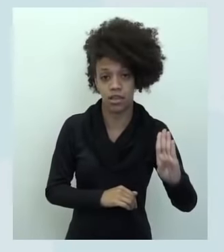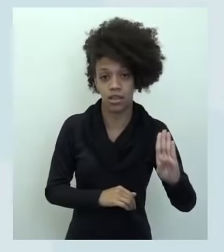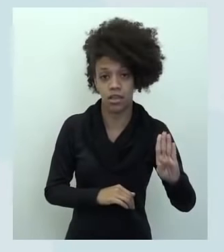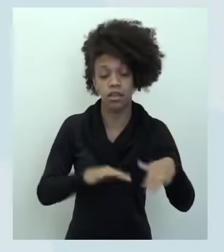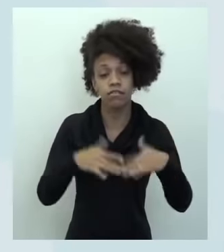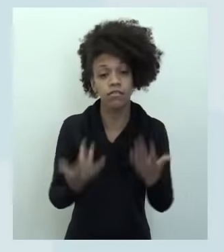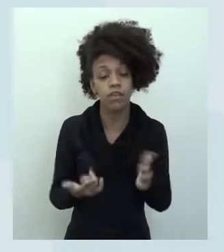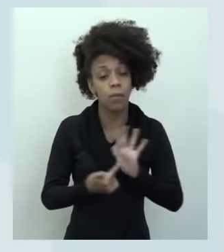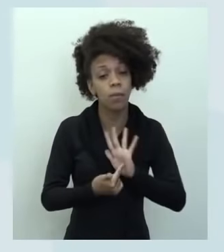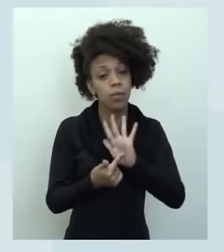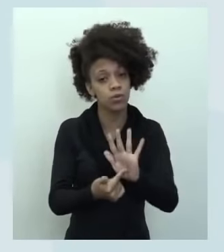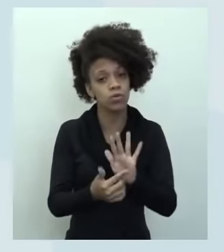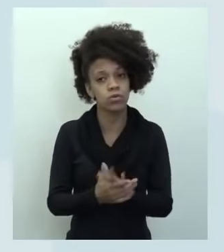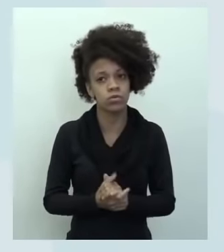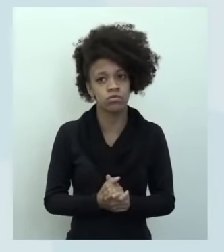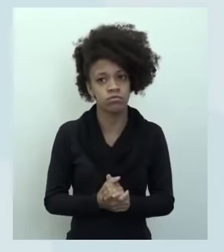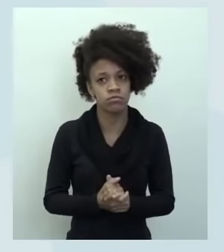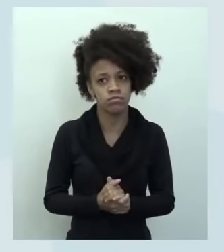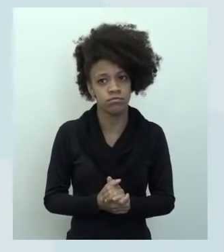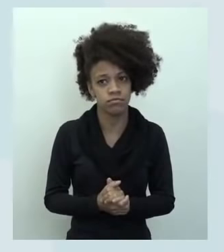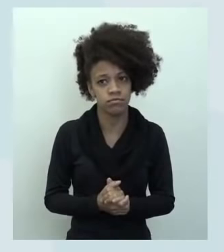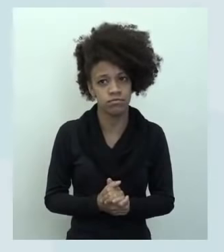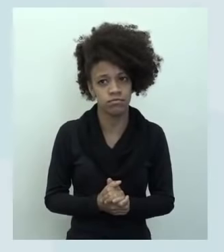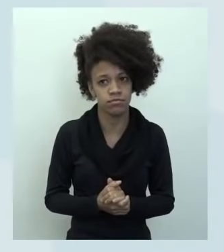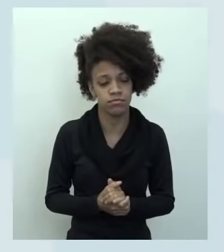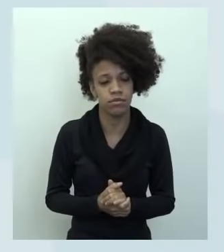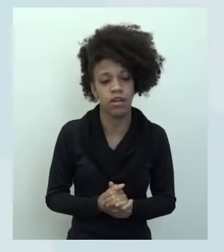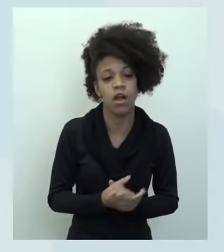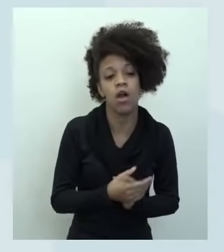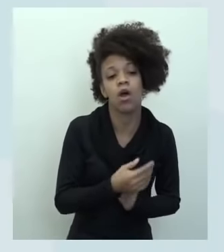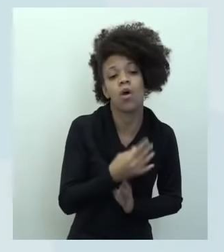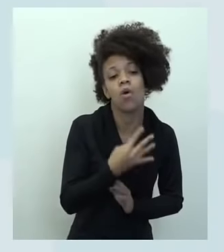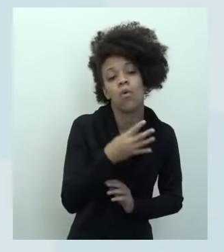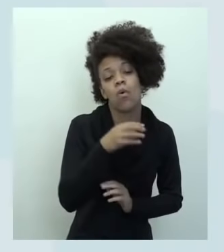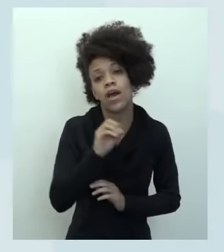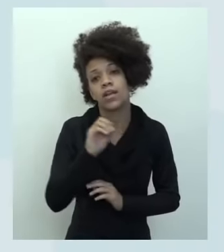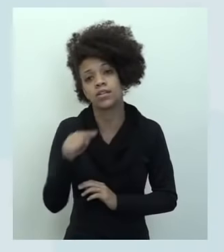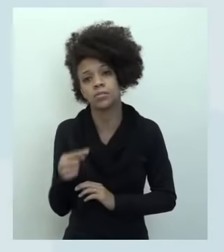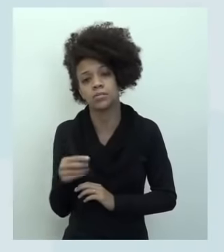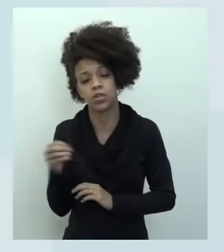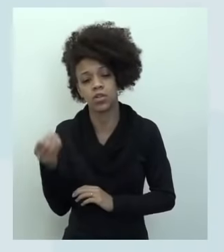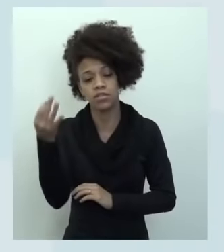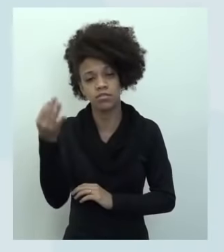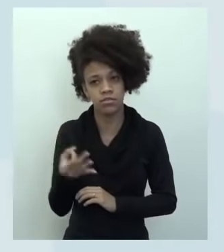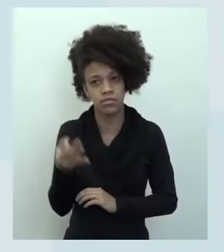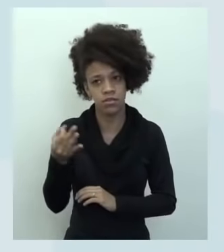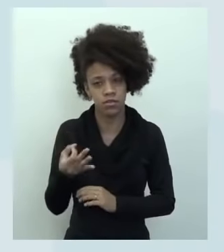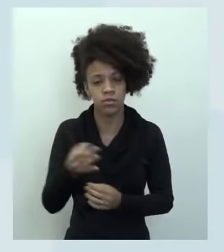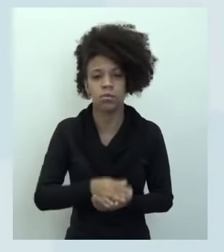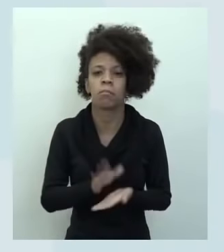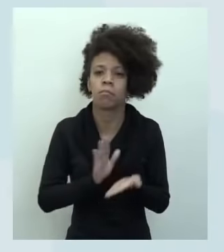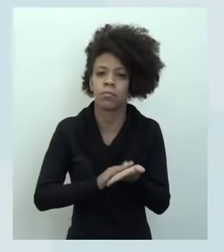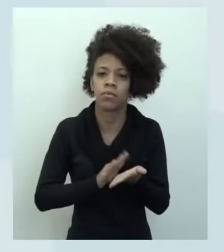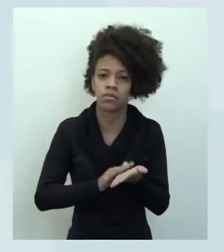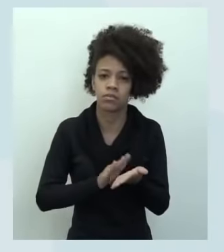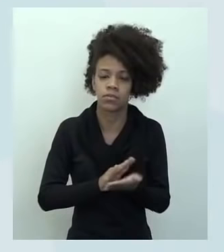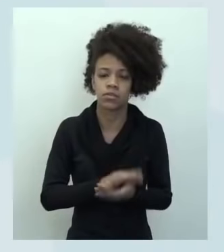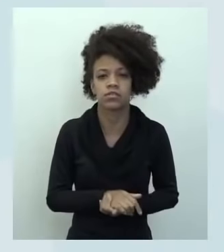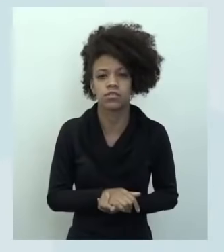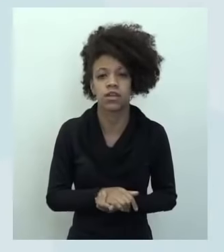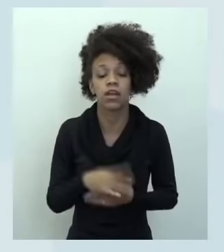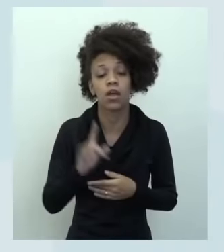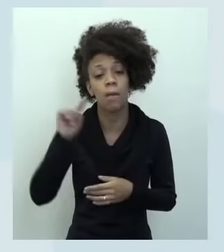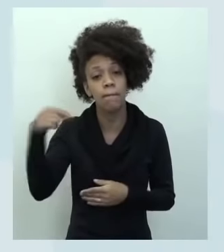colocou aí 1, né? Por 40 milhões, acertou. Parabéns, isso mesmo. E no nosso